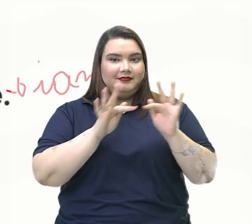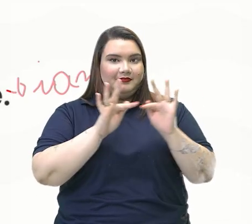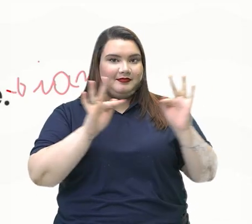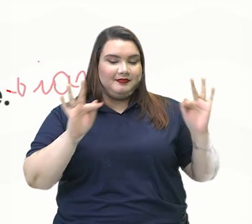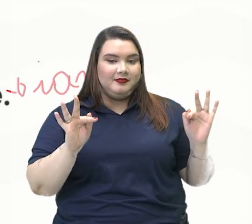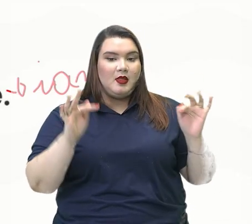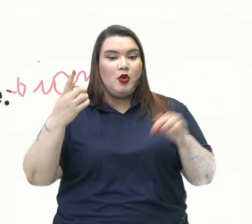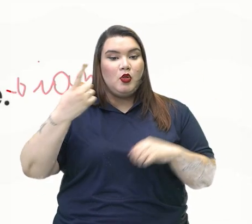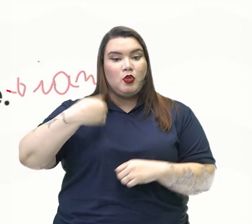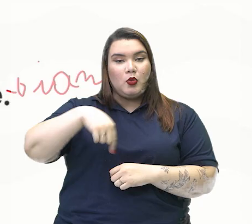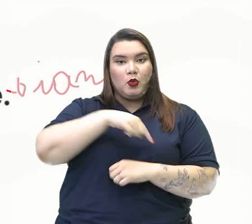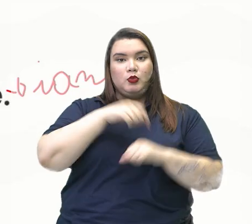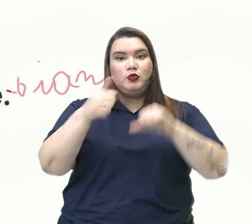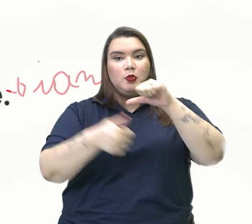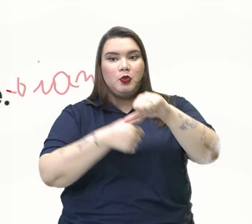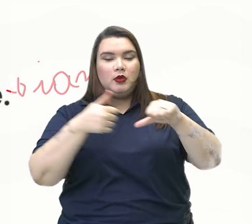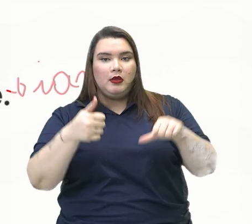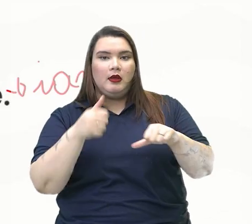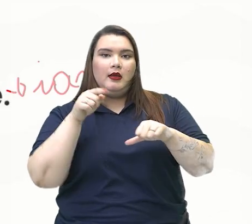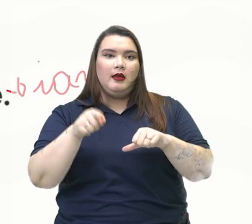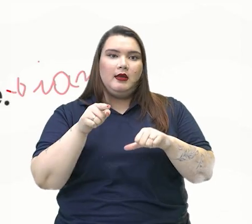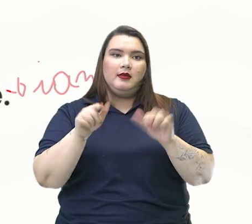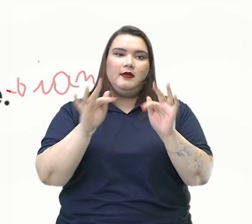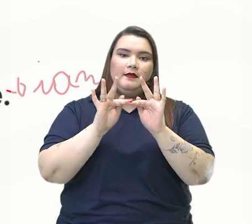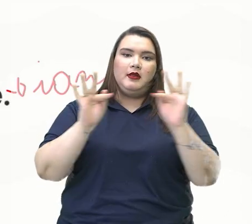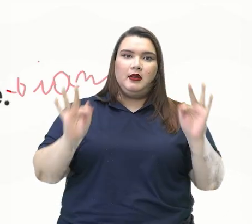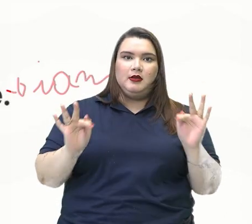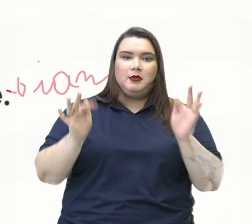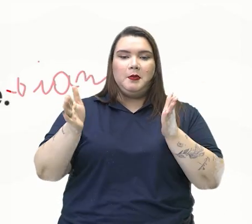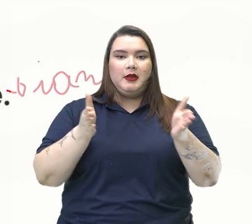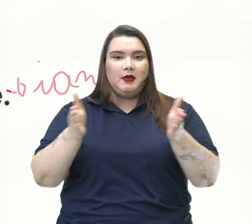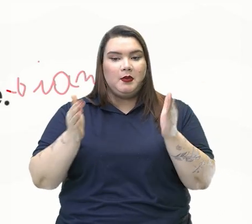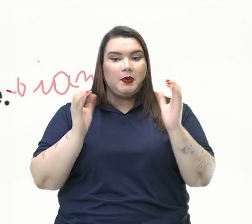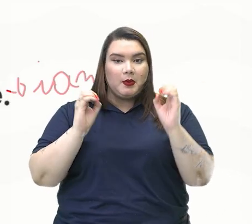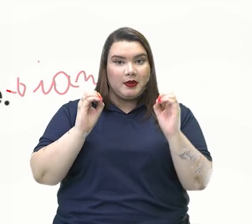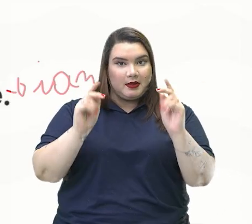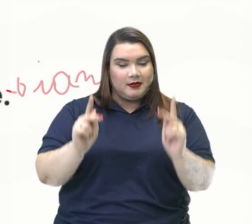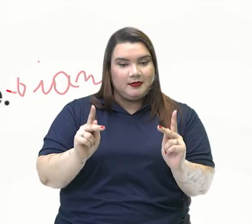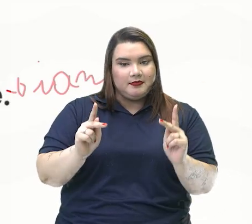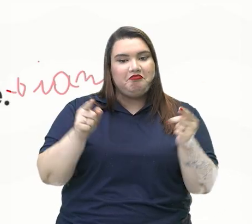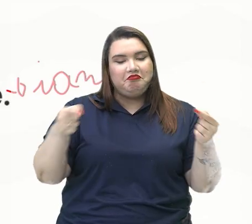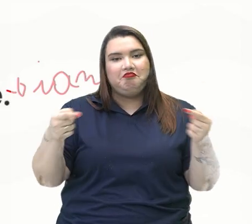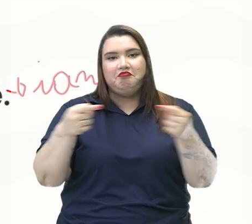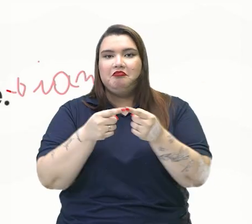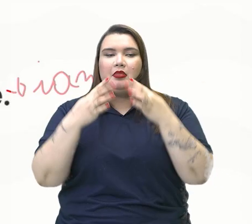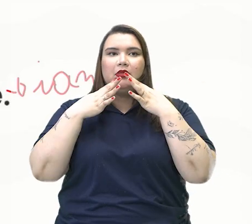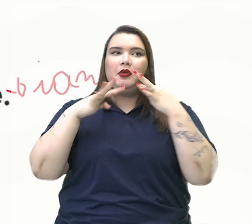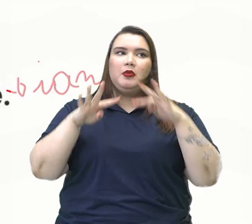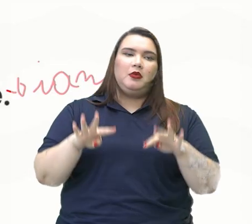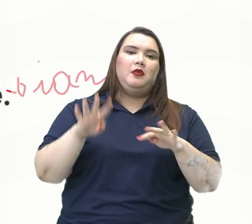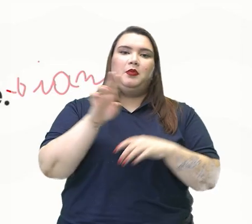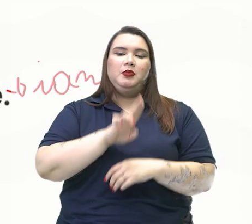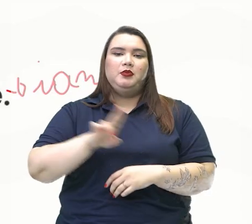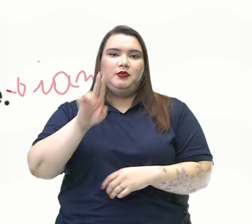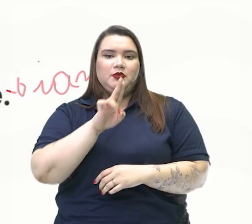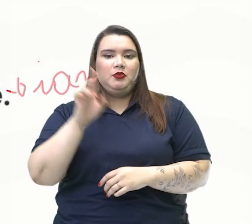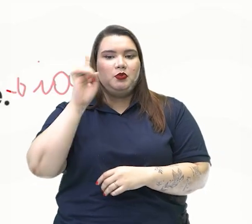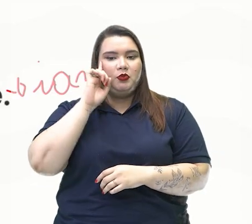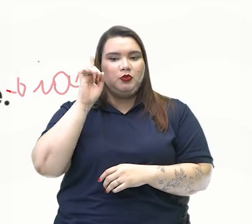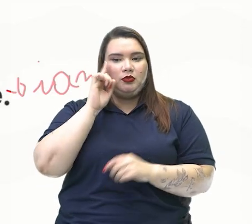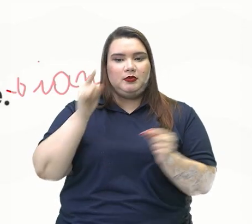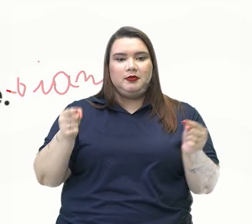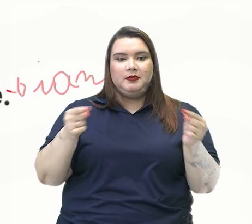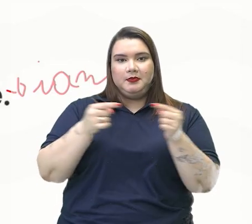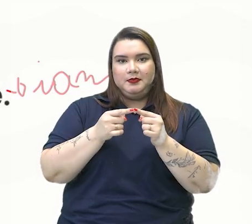nós mudamos dessa forma, né, o tempo verbal, nós recuamos, tá certo? Então, isso é bastante comum no discurso direto para